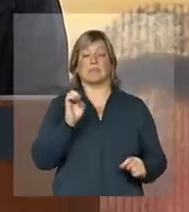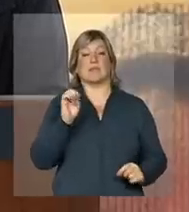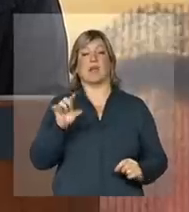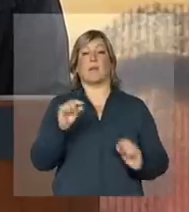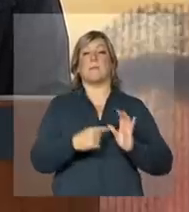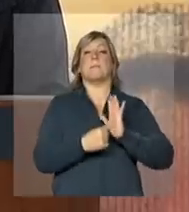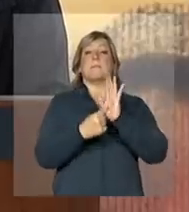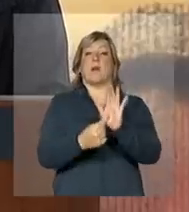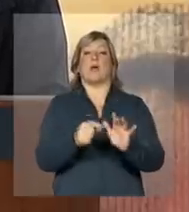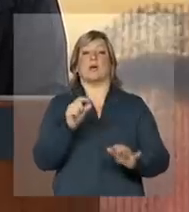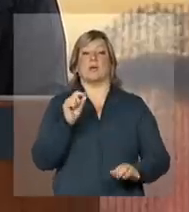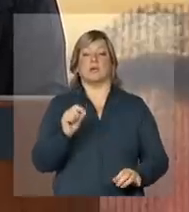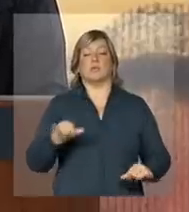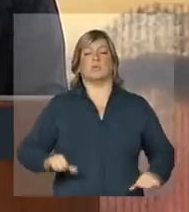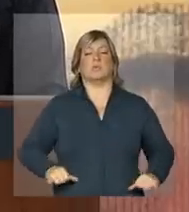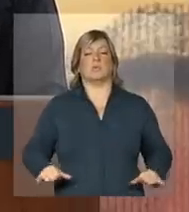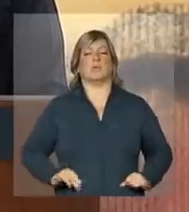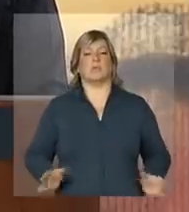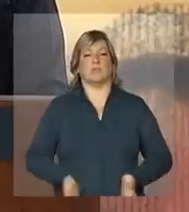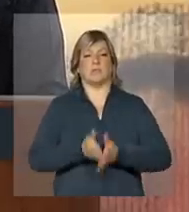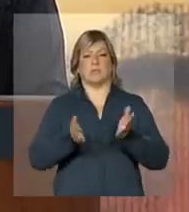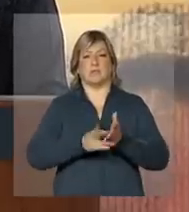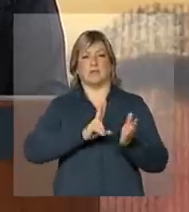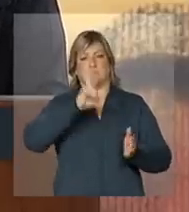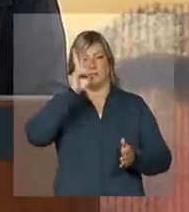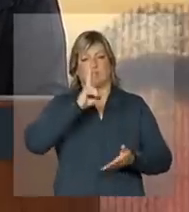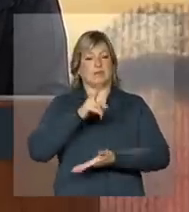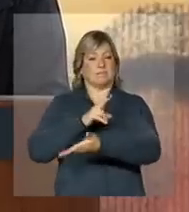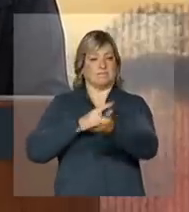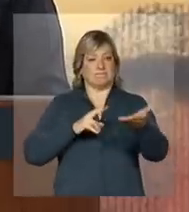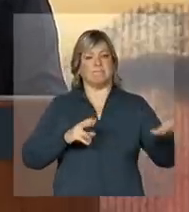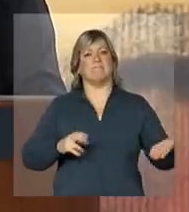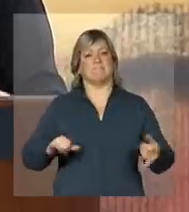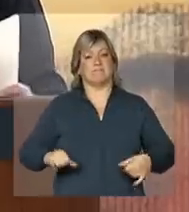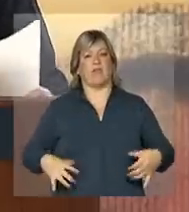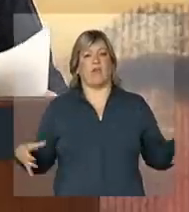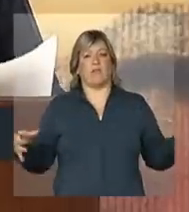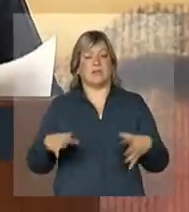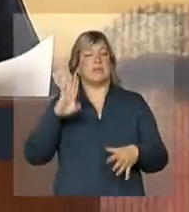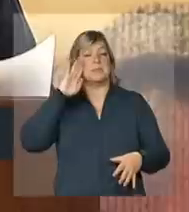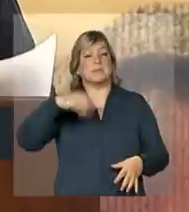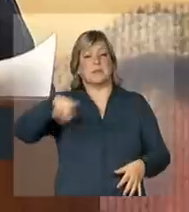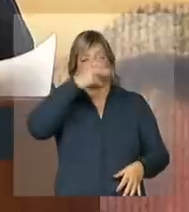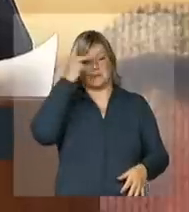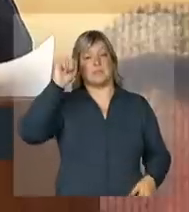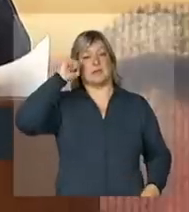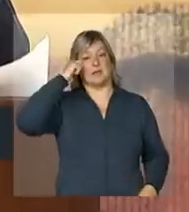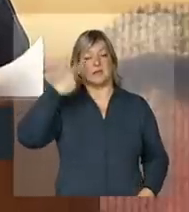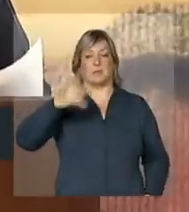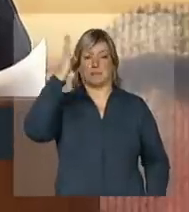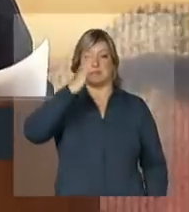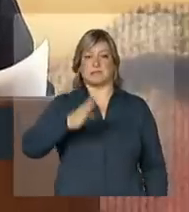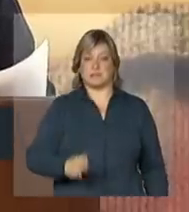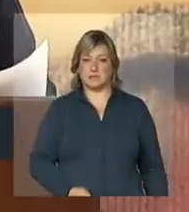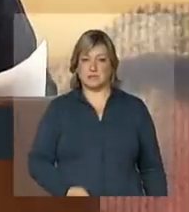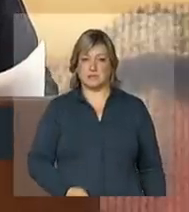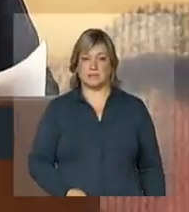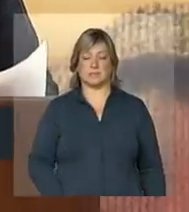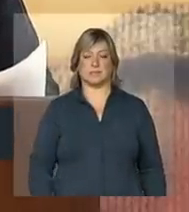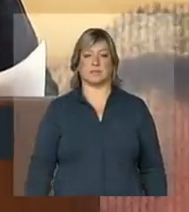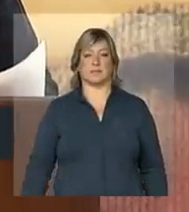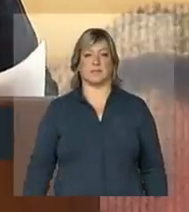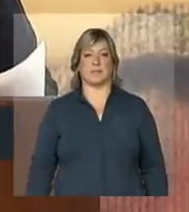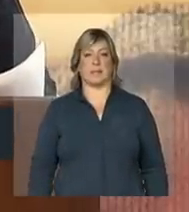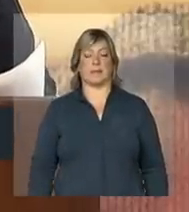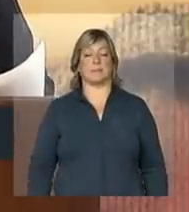indicadores da extrema pobreza que afeta e atinge principalmente a população negra no Brasil eh